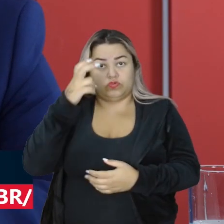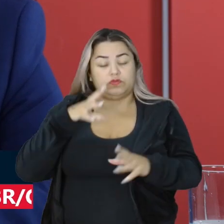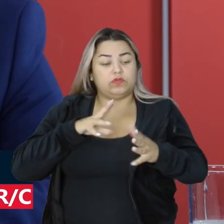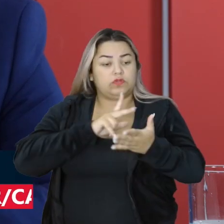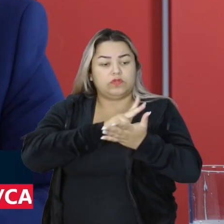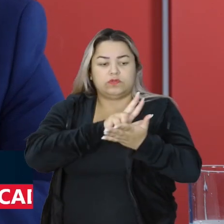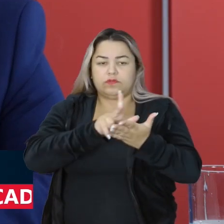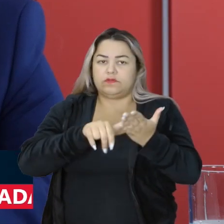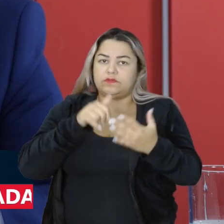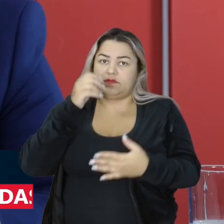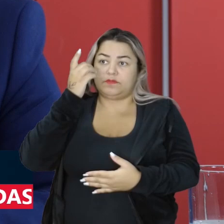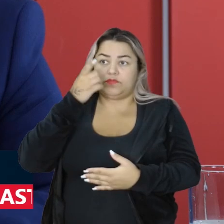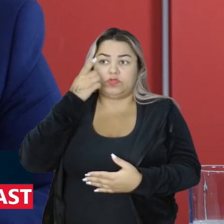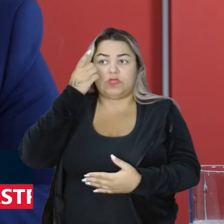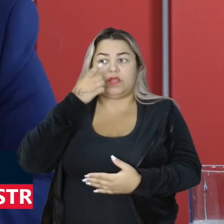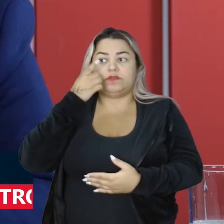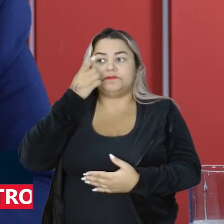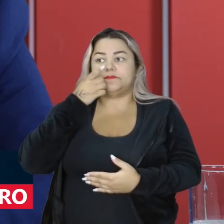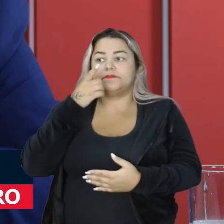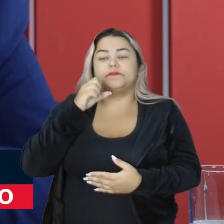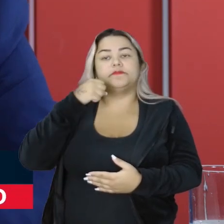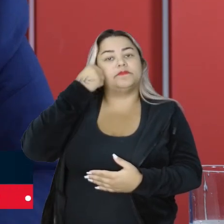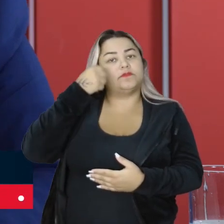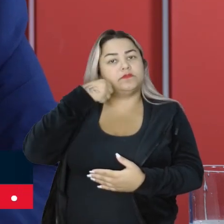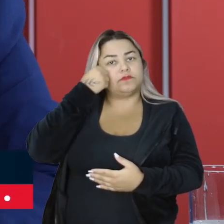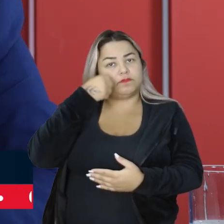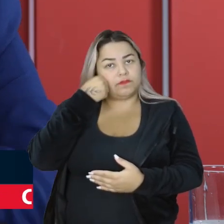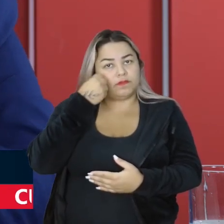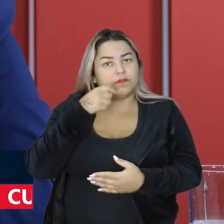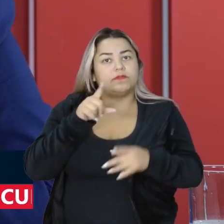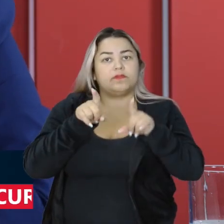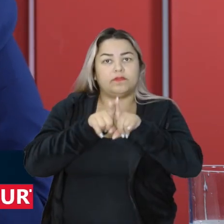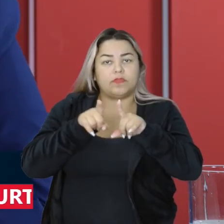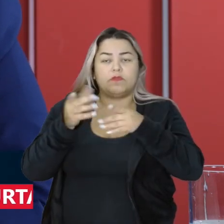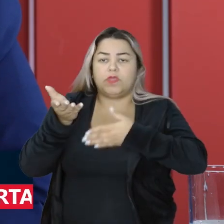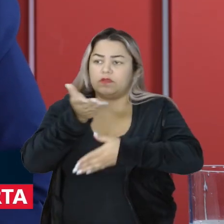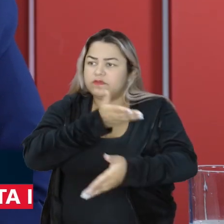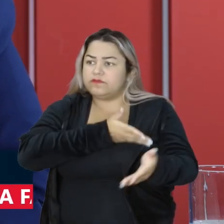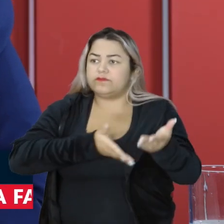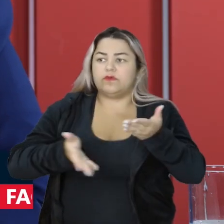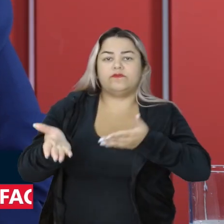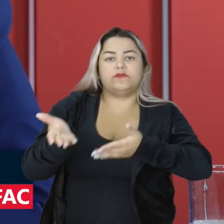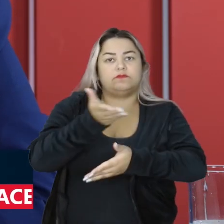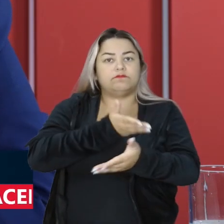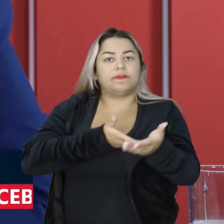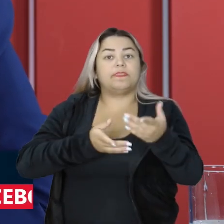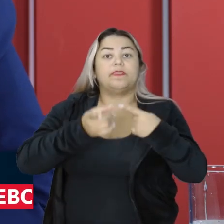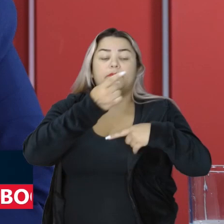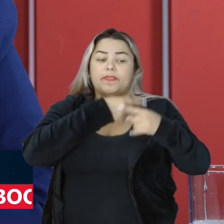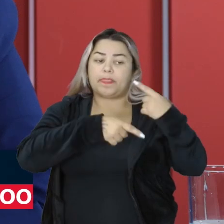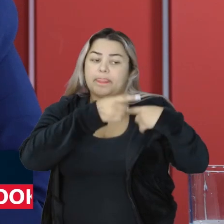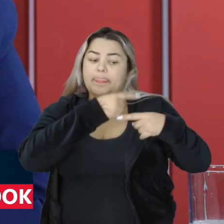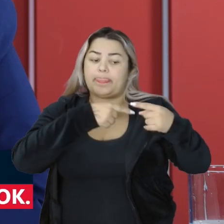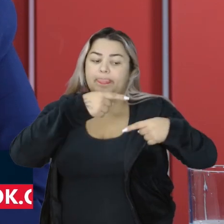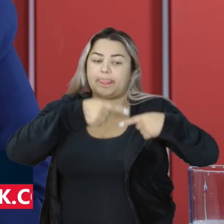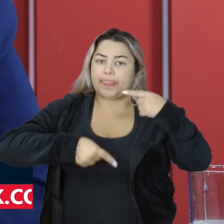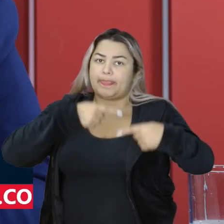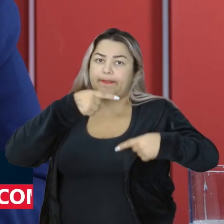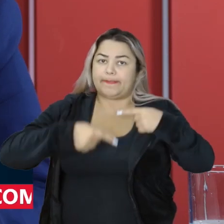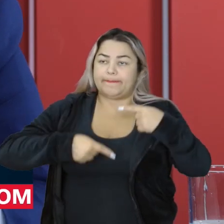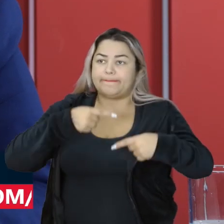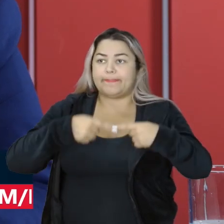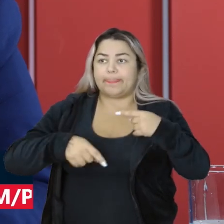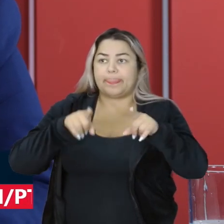tantos deputados e deputadas, senadores e senadoras que se envolveram na reconstrução das políticas culturais no momento